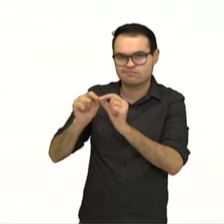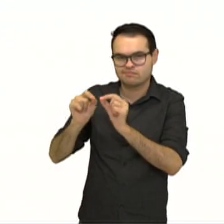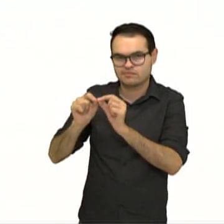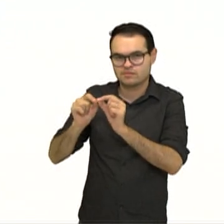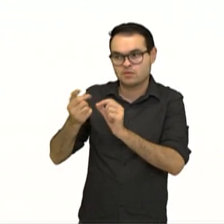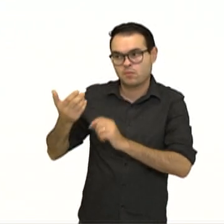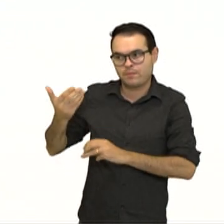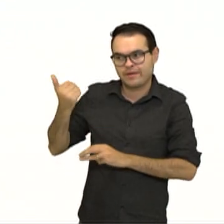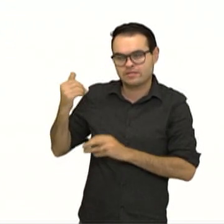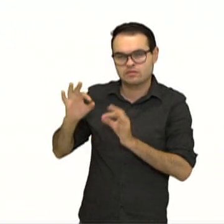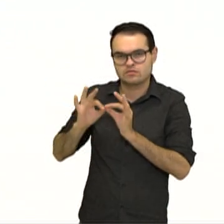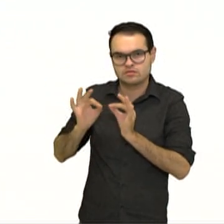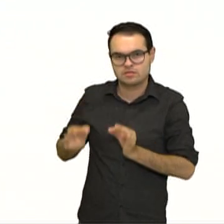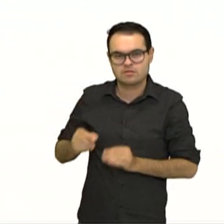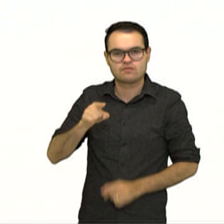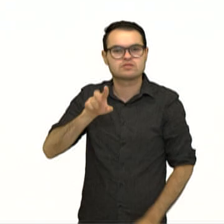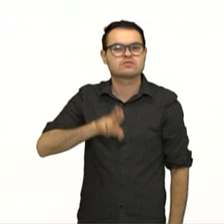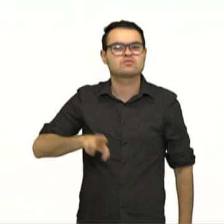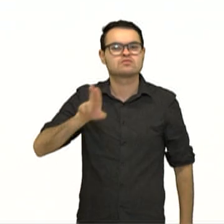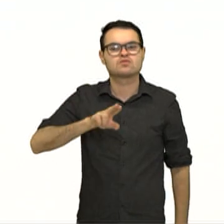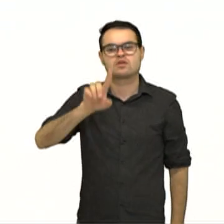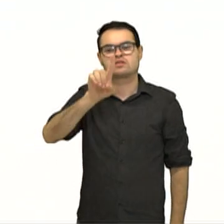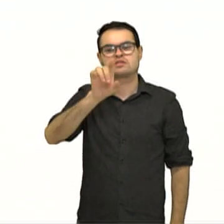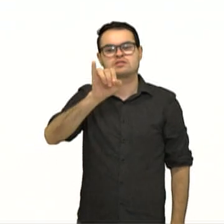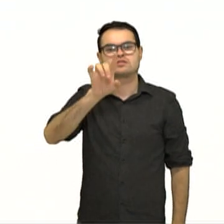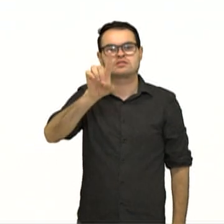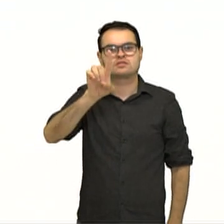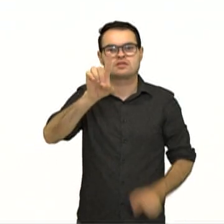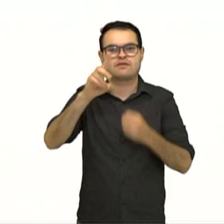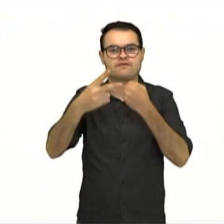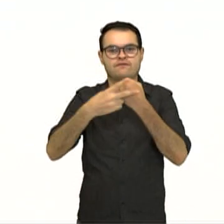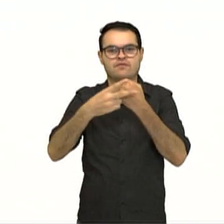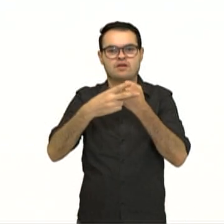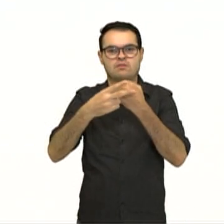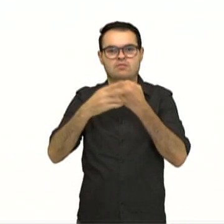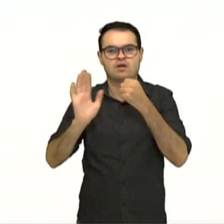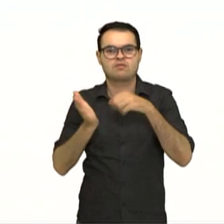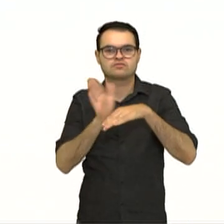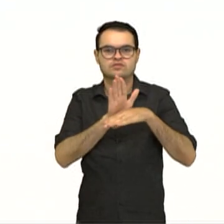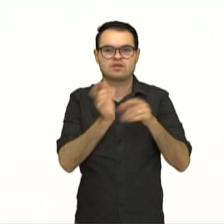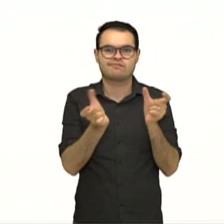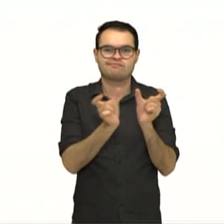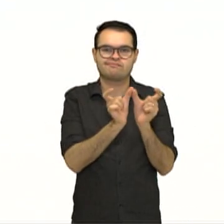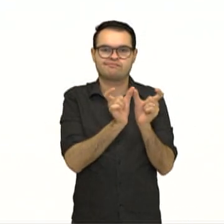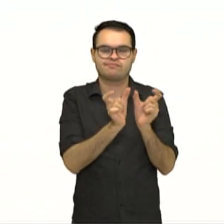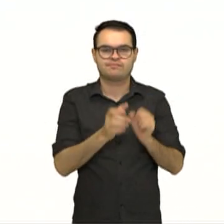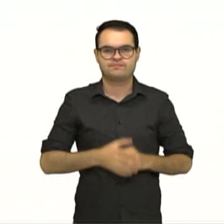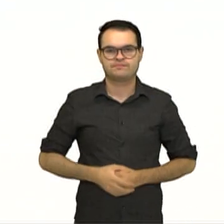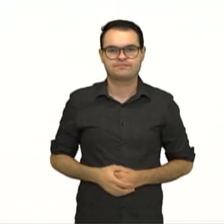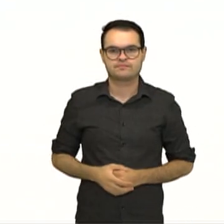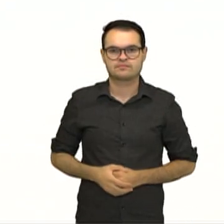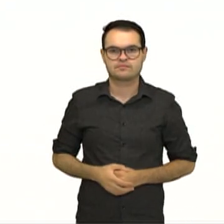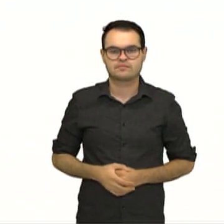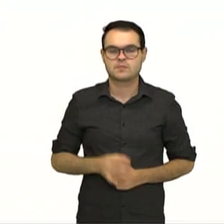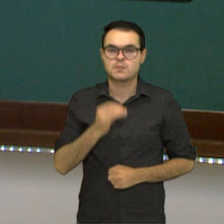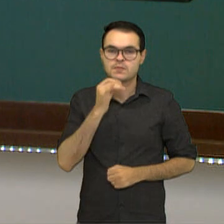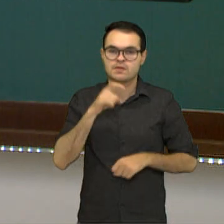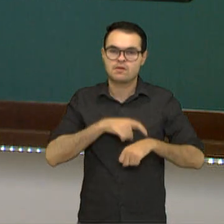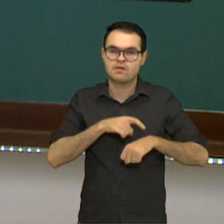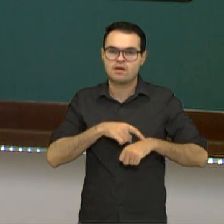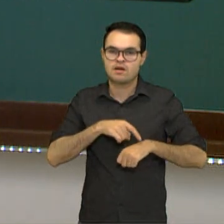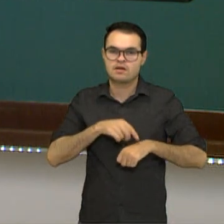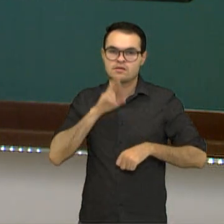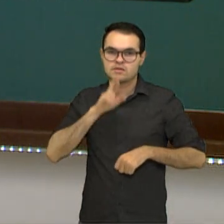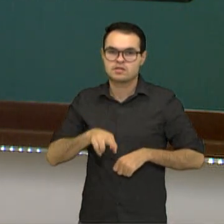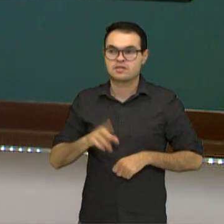passado simples, você vai utilizar o did como verbo auxiliar, tá bom? Daí, na hora de responder, por exemplo, aqui está negativo,